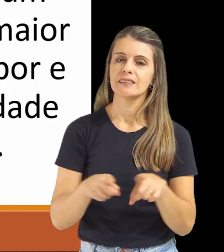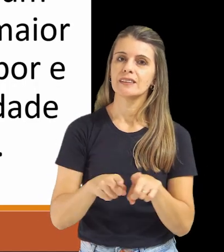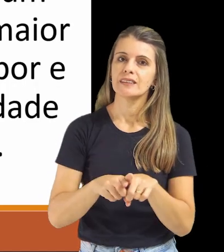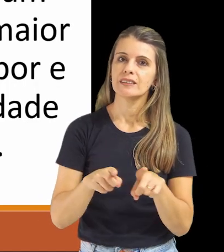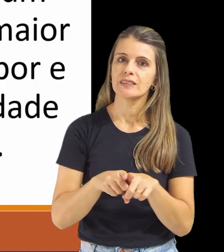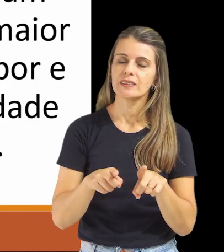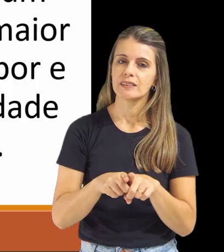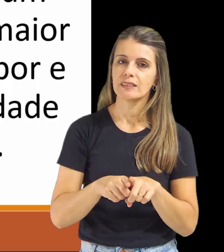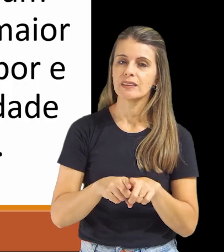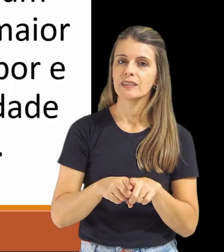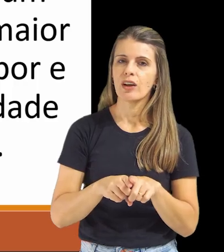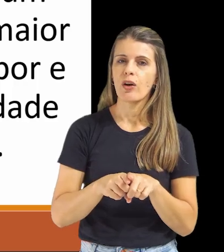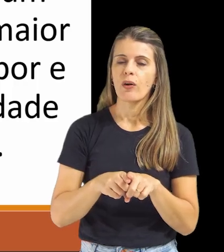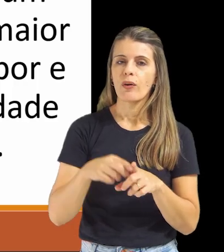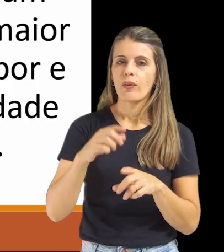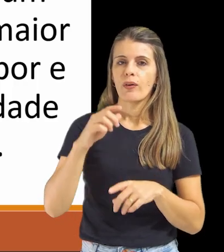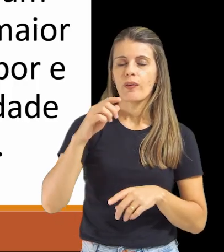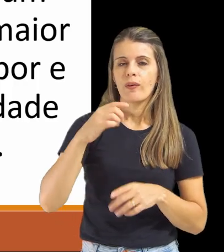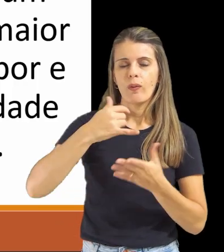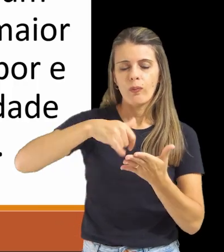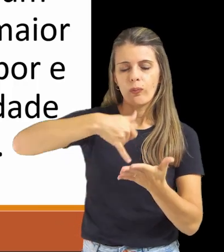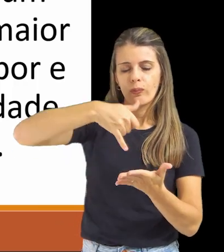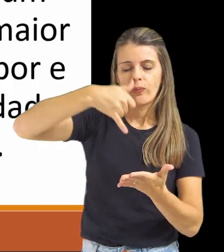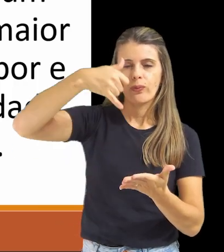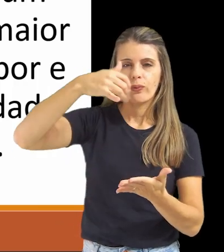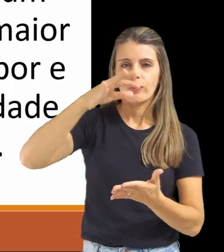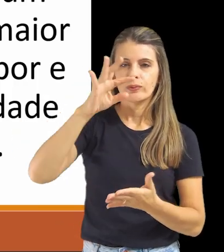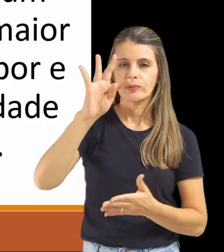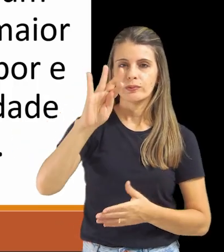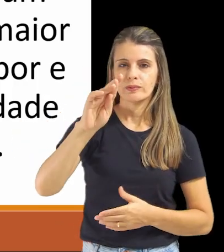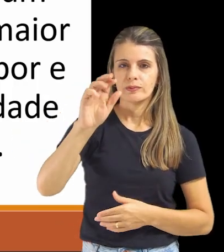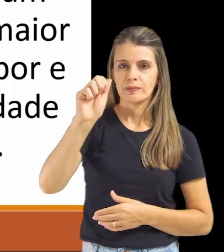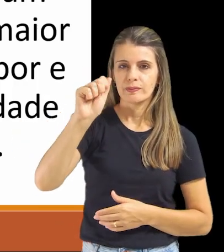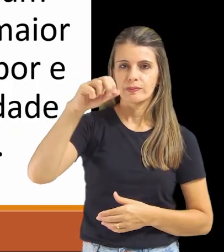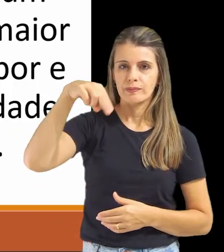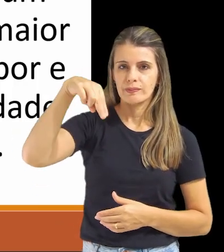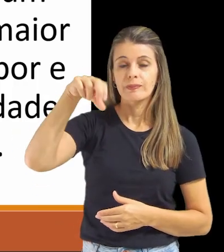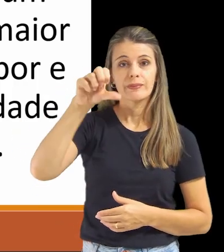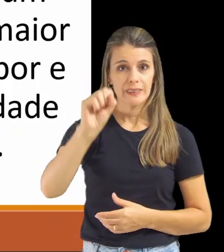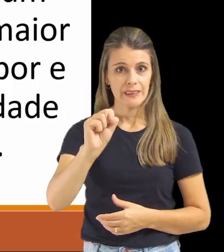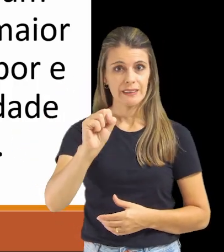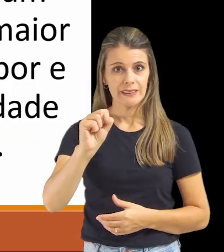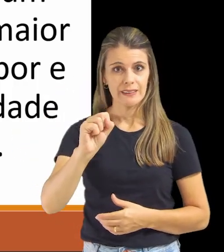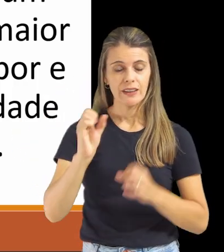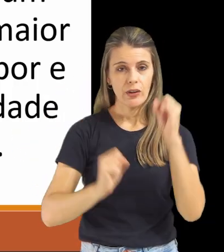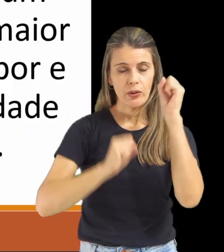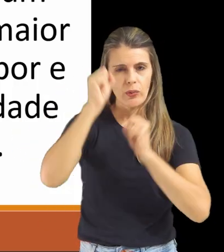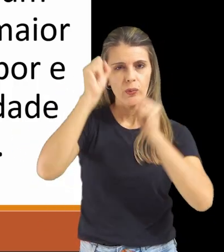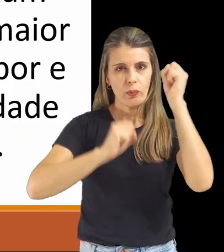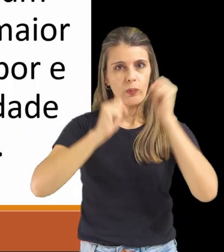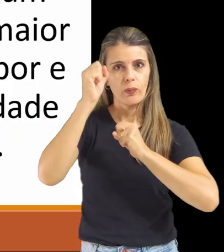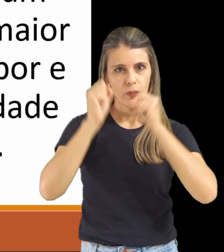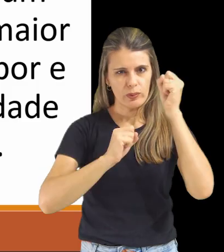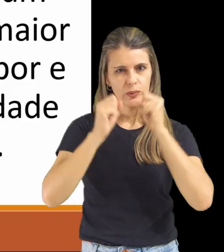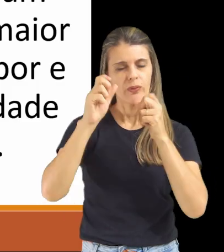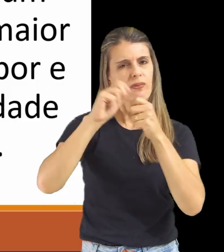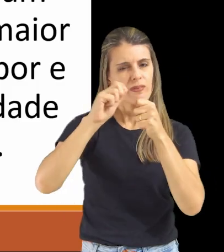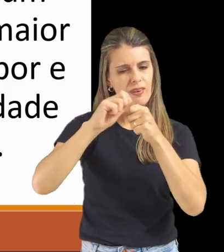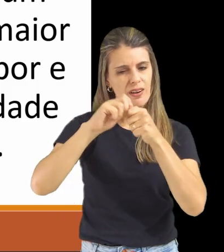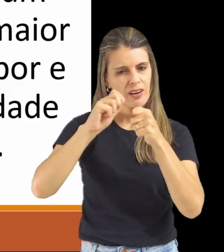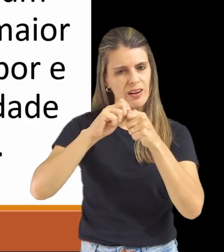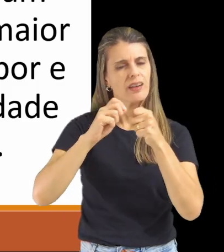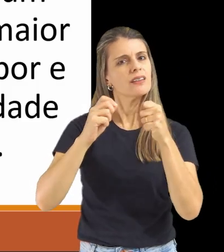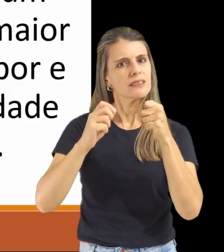Atenção à gordura trans, né? A indústria, ela produz essa gordura trans,